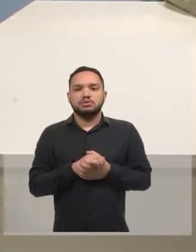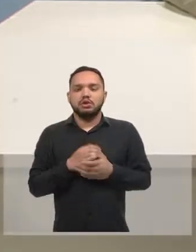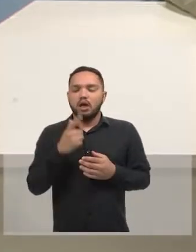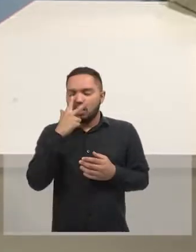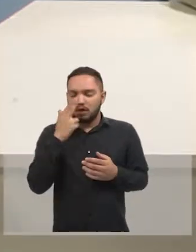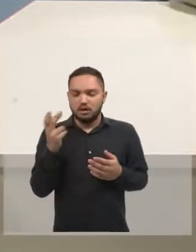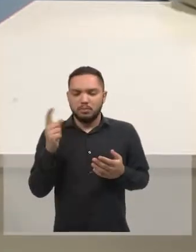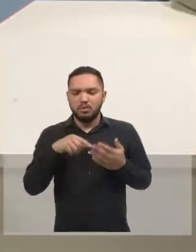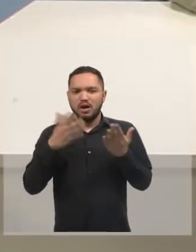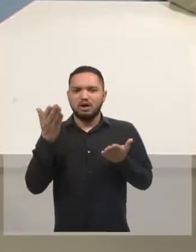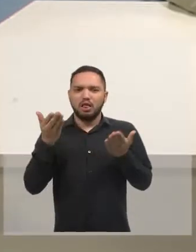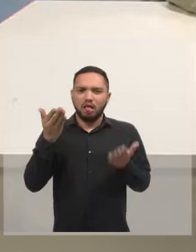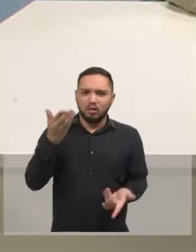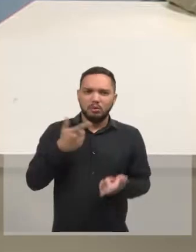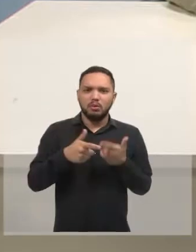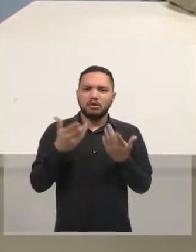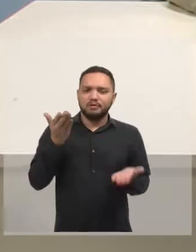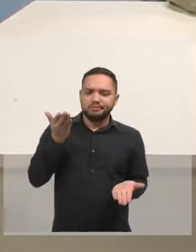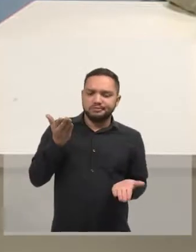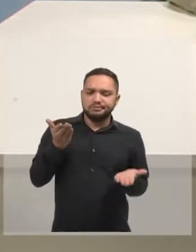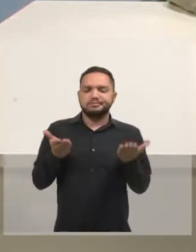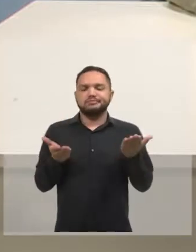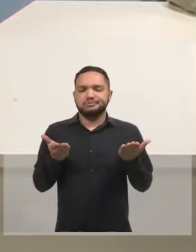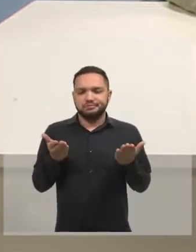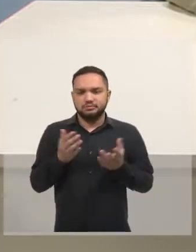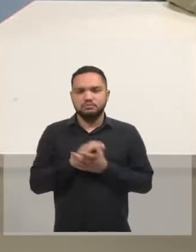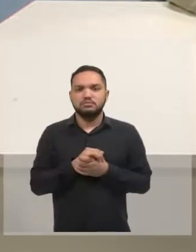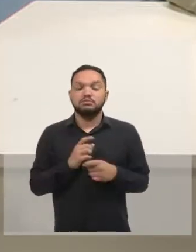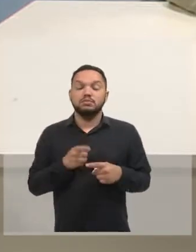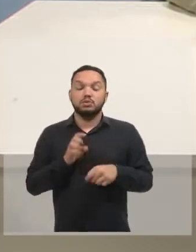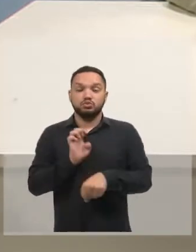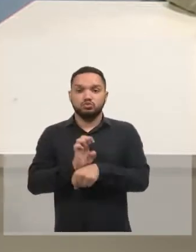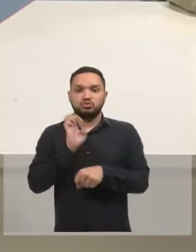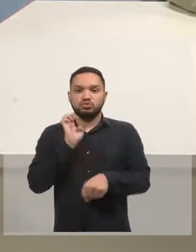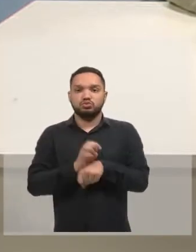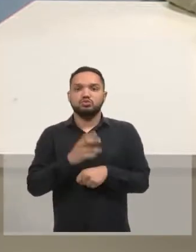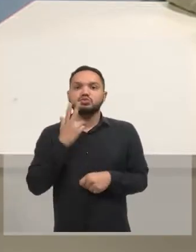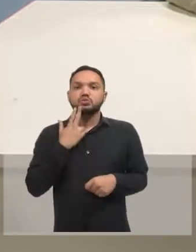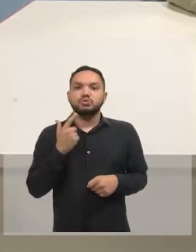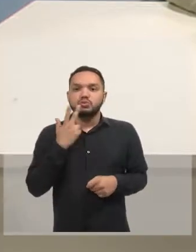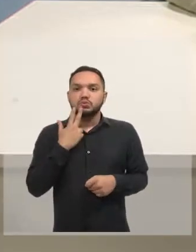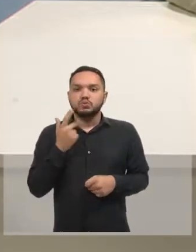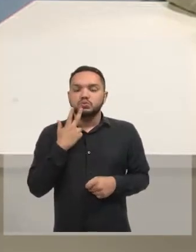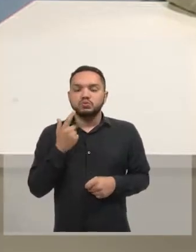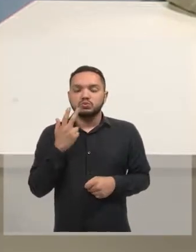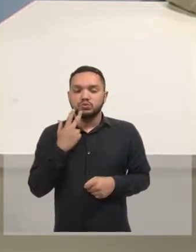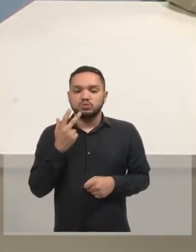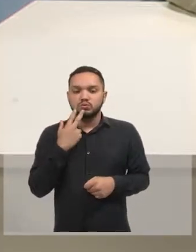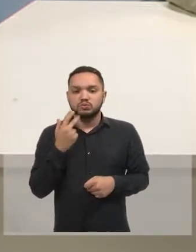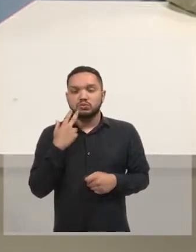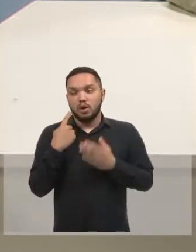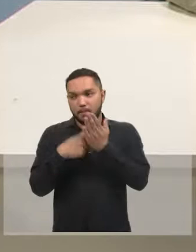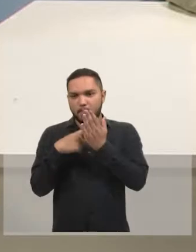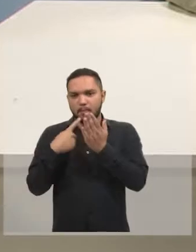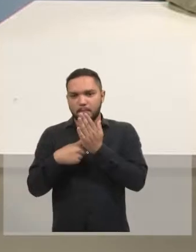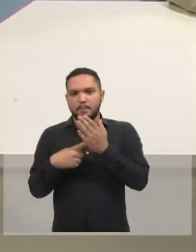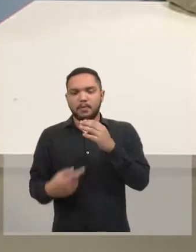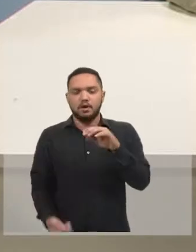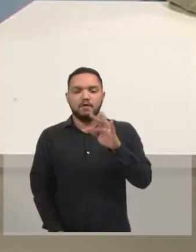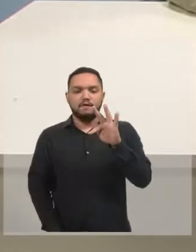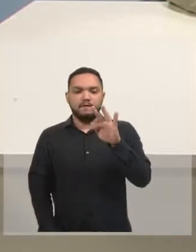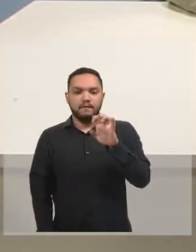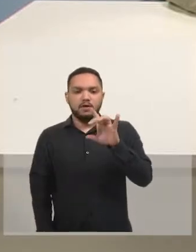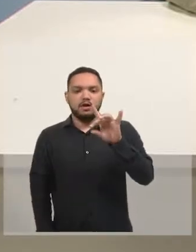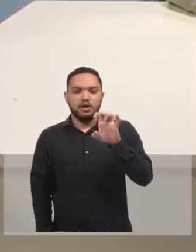buscar reequilibrar a conta, né, de estados. O estado do Ceará é o estado dos mais equilibrados. O Pacto, né, Federativo que você está falando.